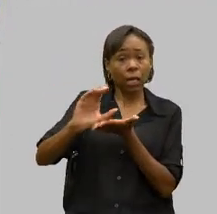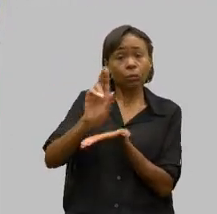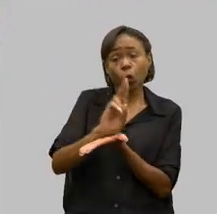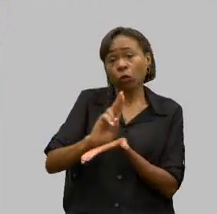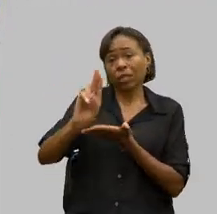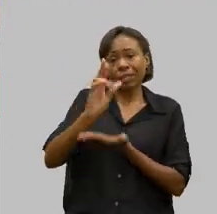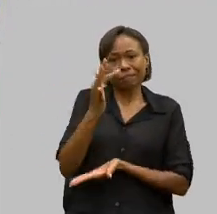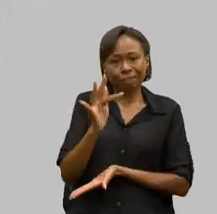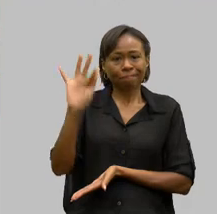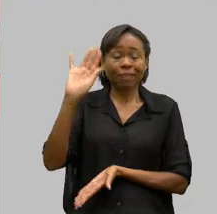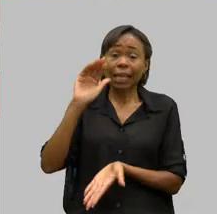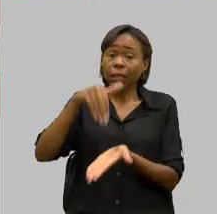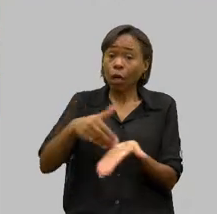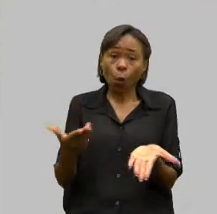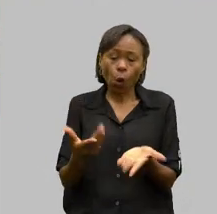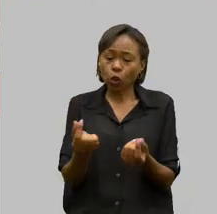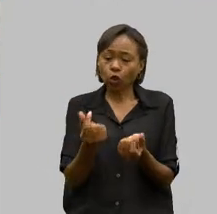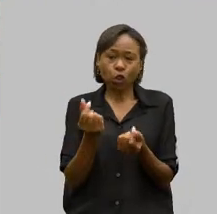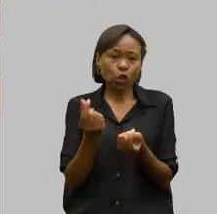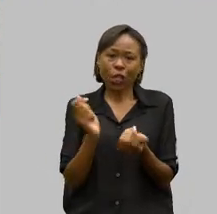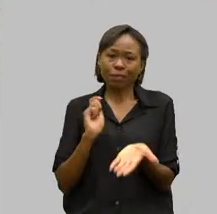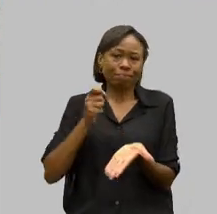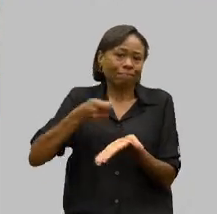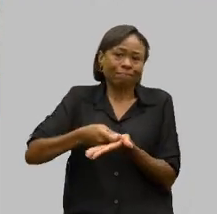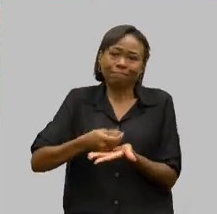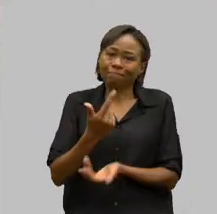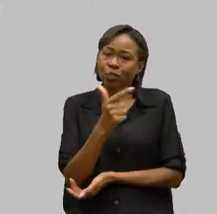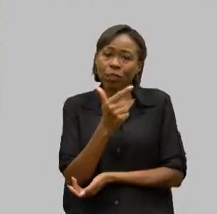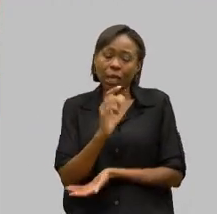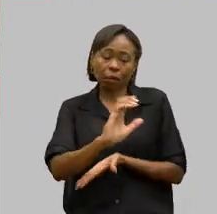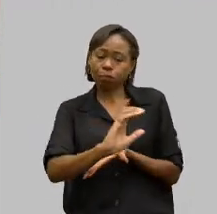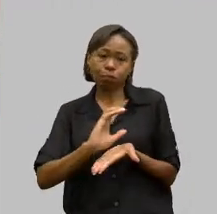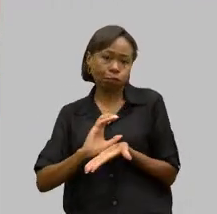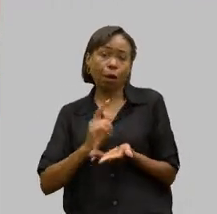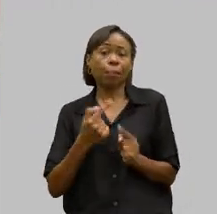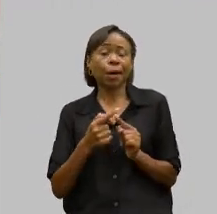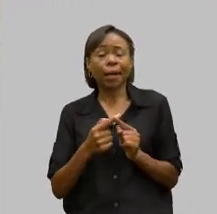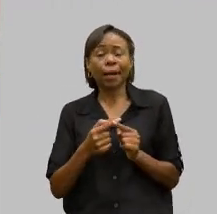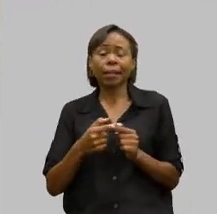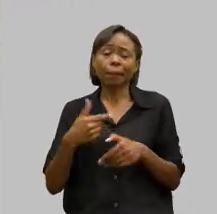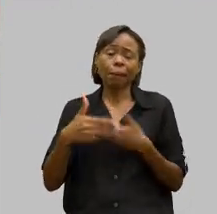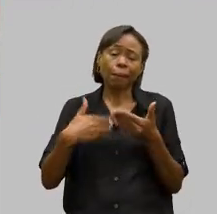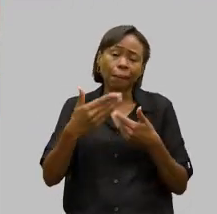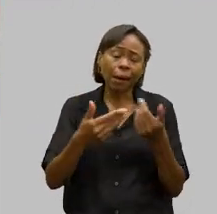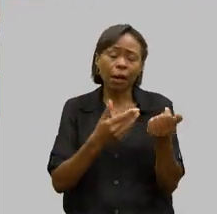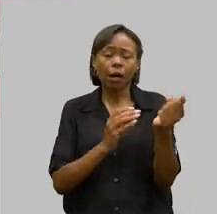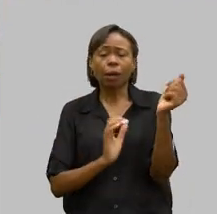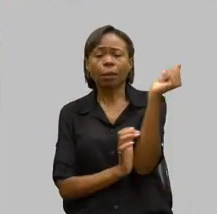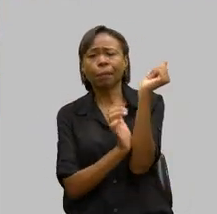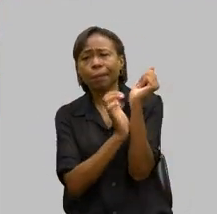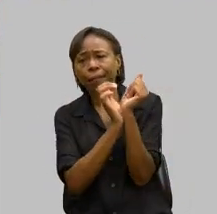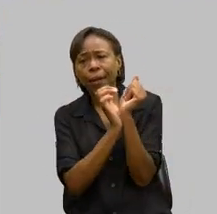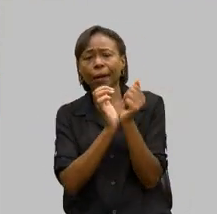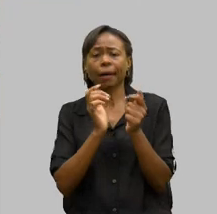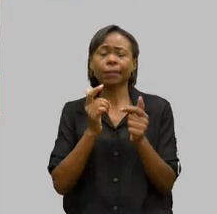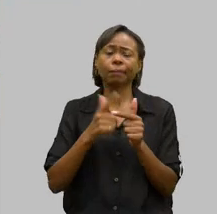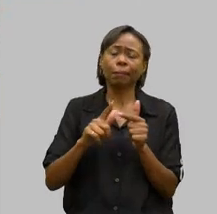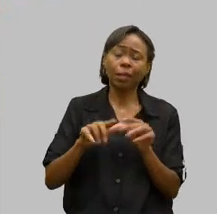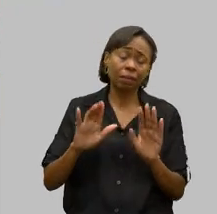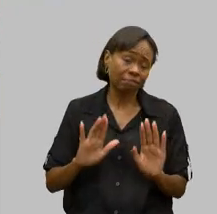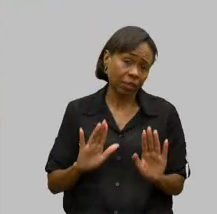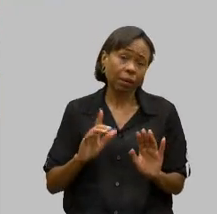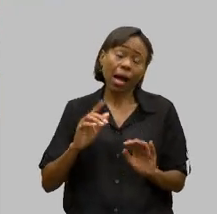não conseguiram receber o dinheiro para execução porque tem alguma questão burocrática que tem que ser resolvida. Então, isso fica com o resto a pagar para a gente,